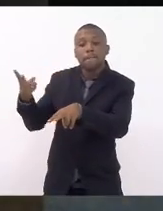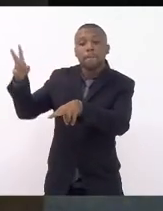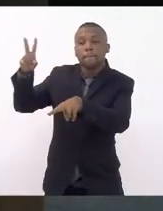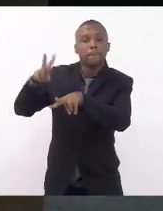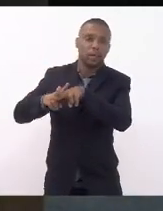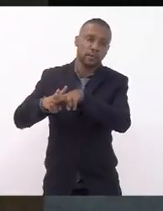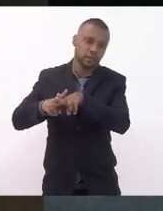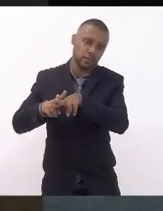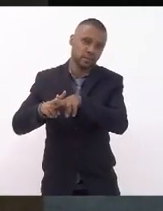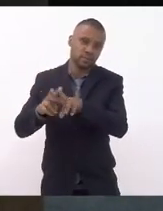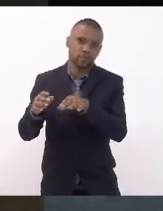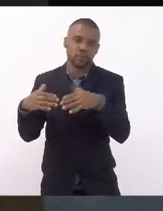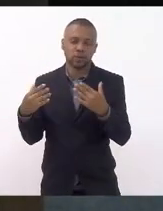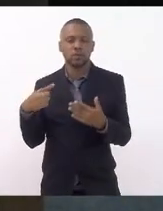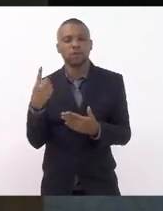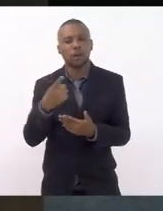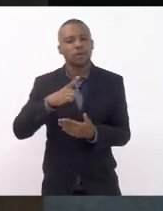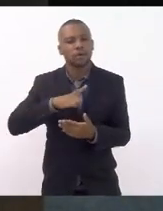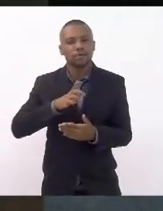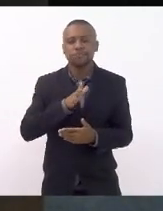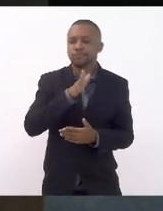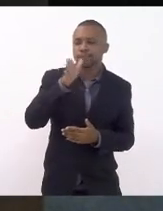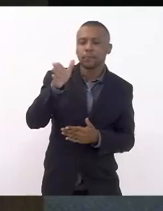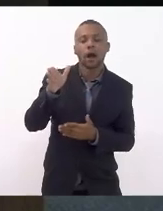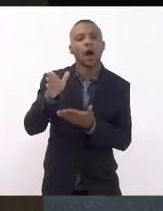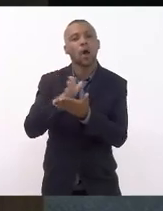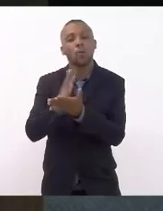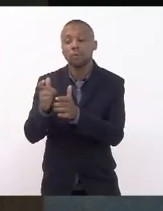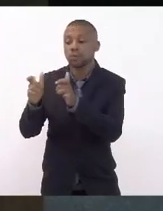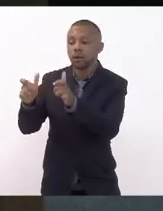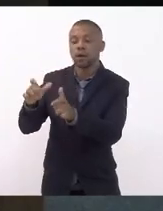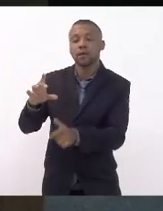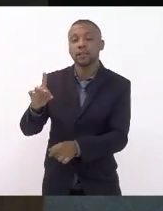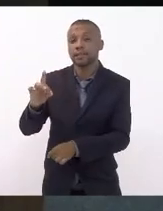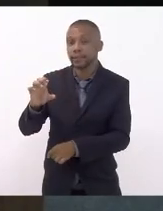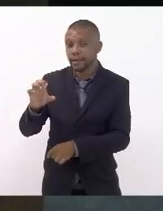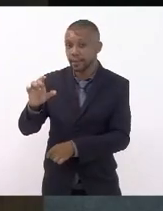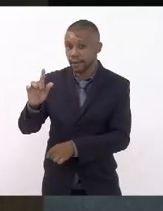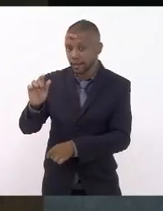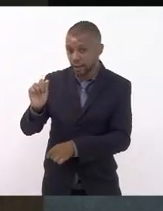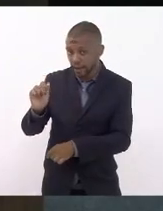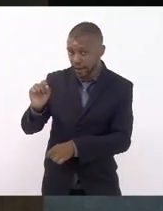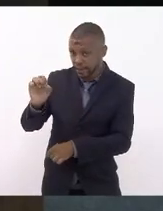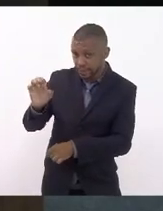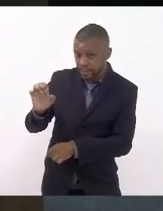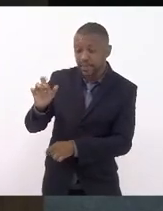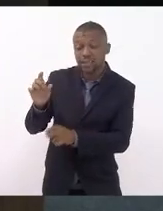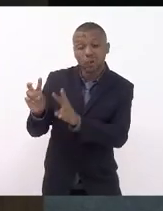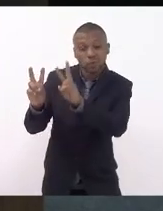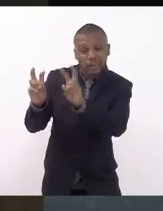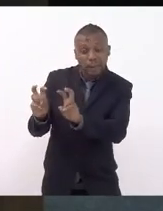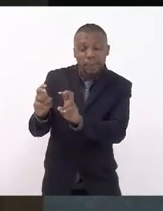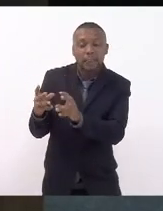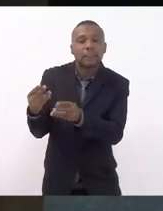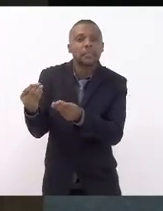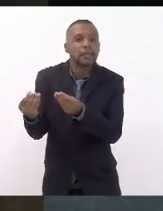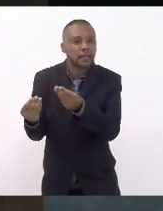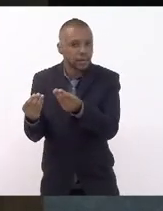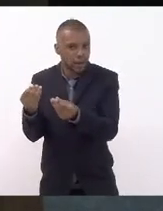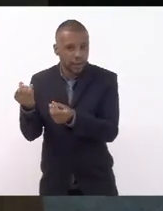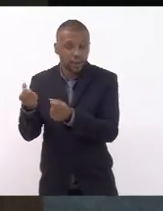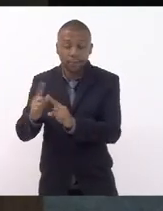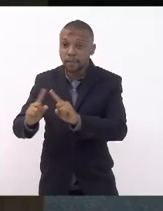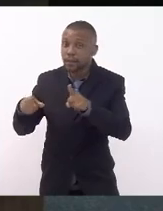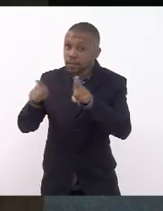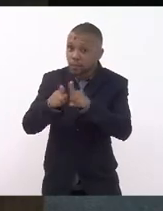Nós fizemos algumas idas ao DEGASE, inclusive, esse é um tema delicado dentro do DEGASE, mas também